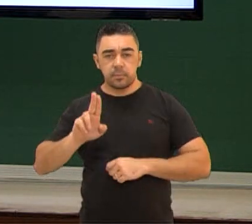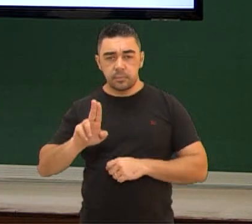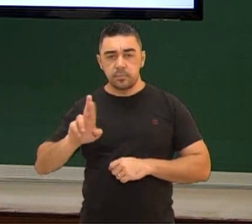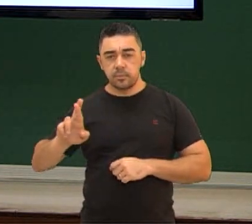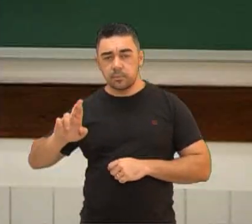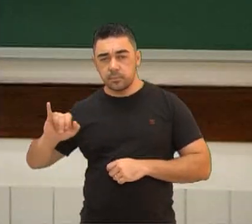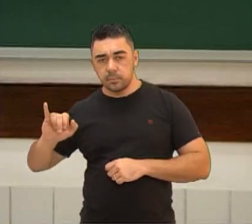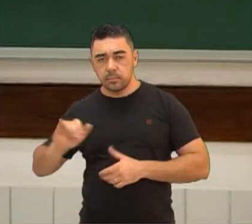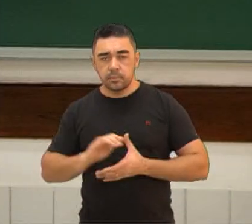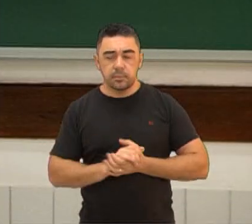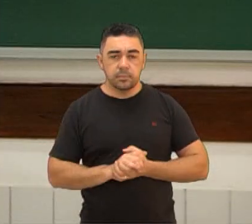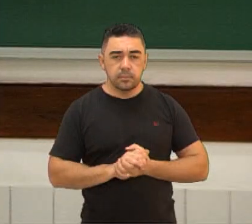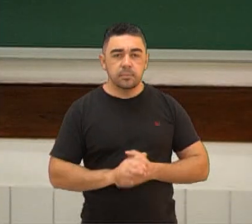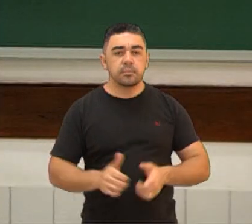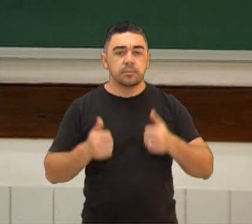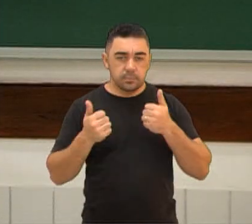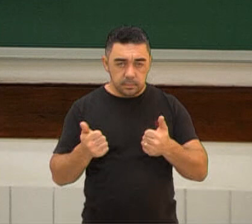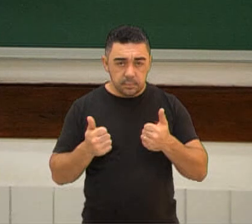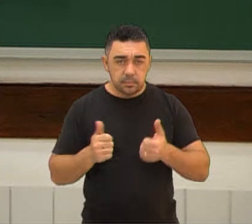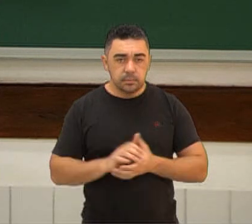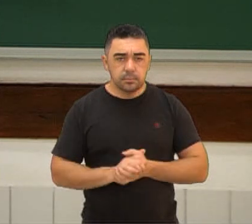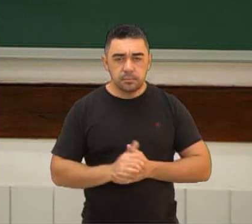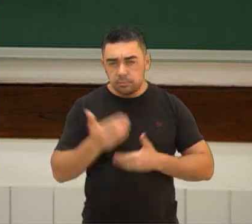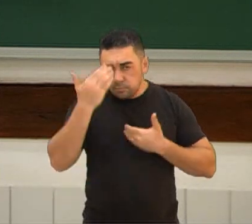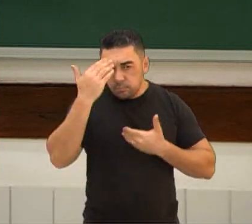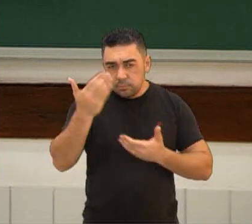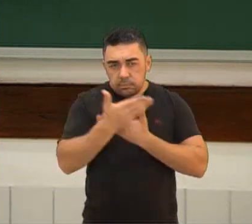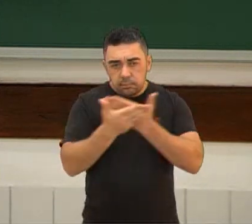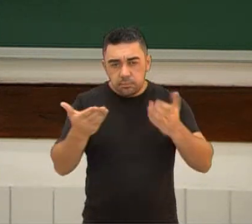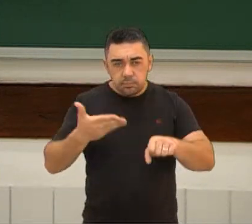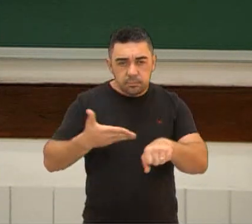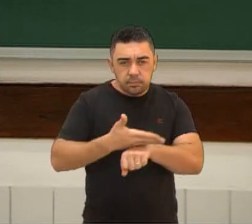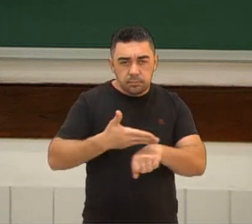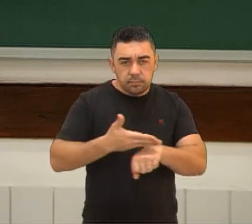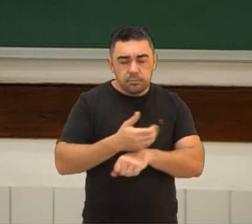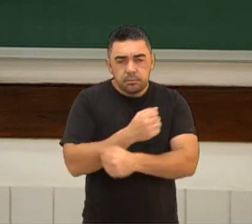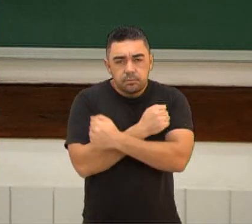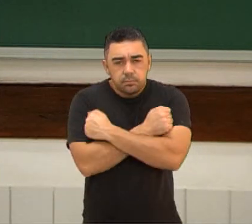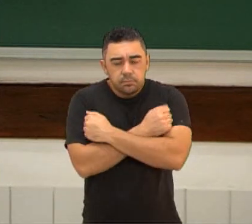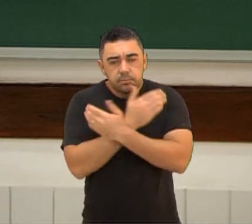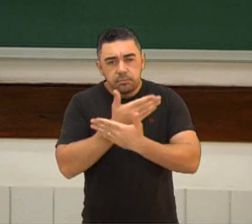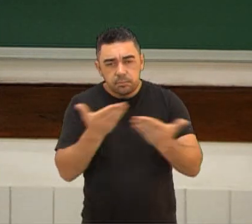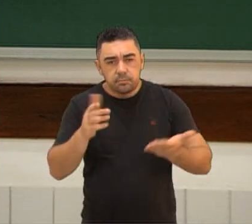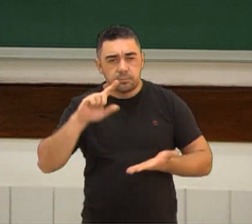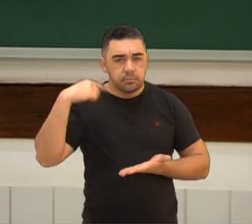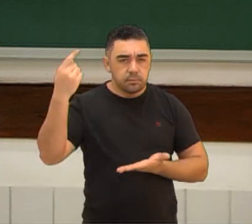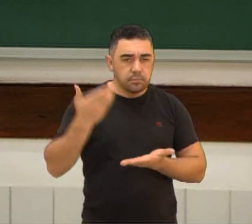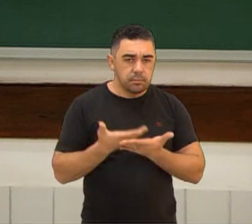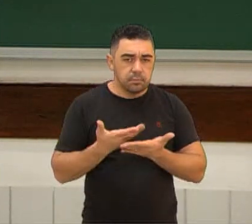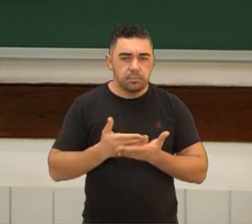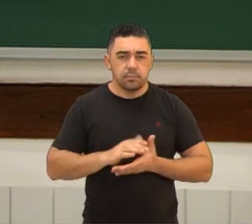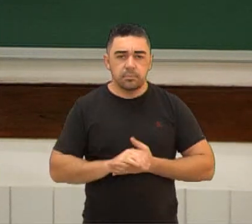lei de Ohm. Tudo bem? Obrigado pela presença de vocês. Um abraço, até a próxima aula.